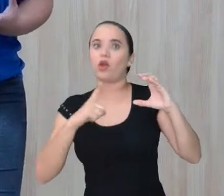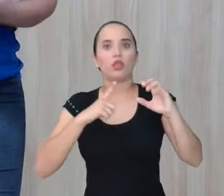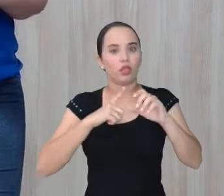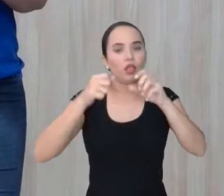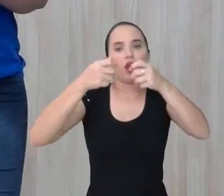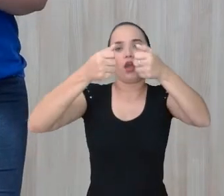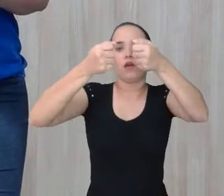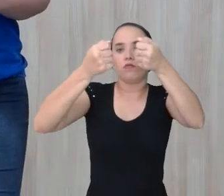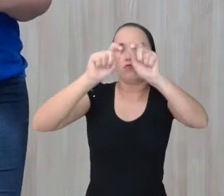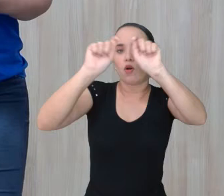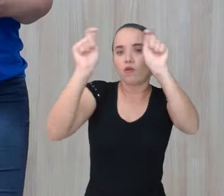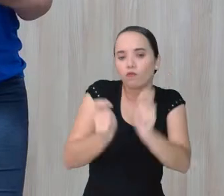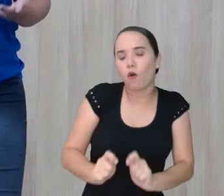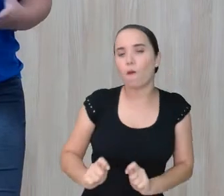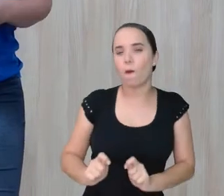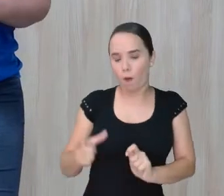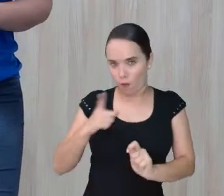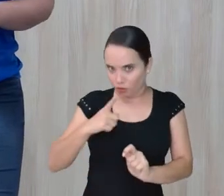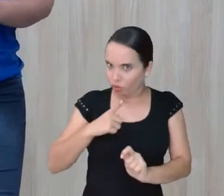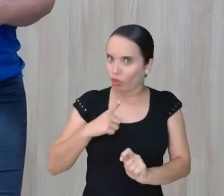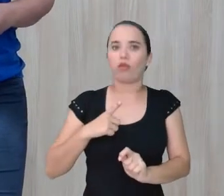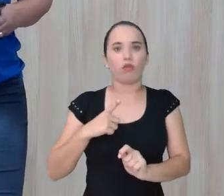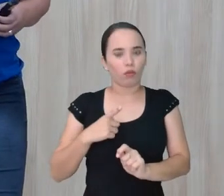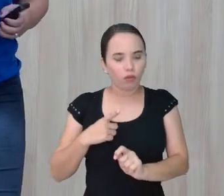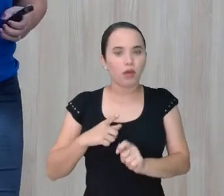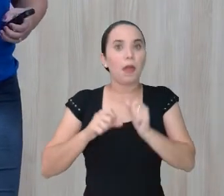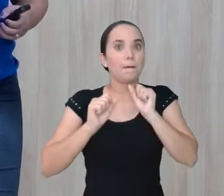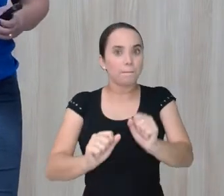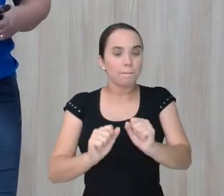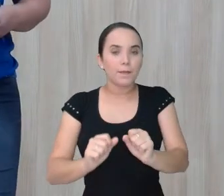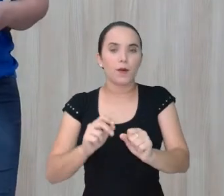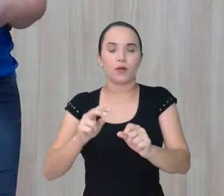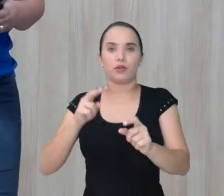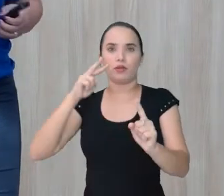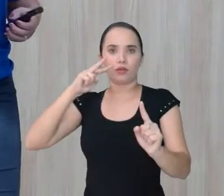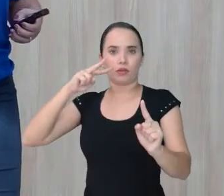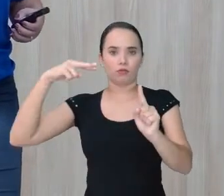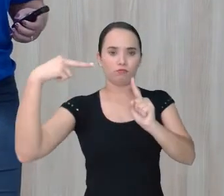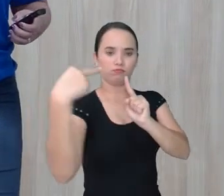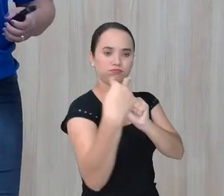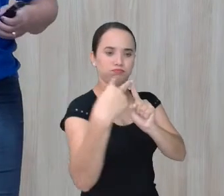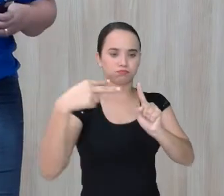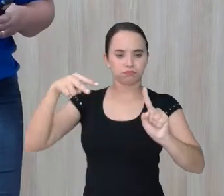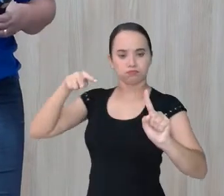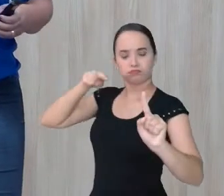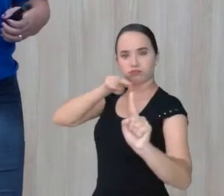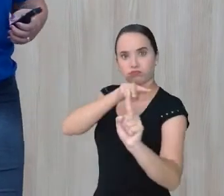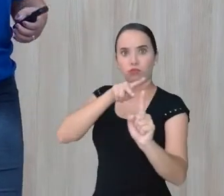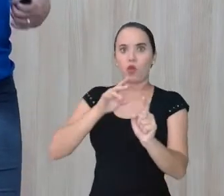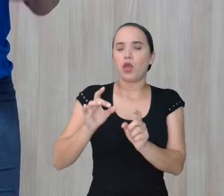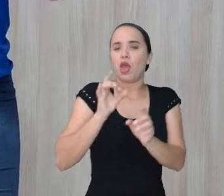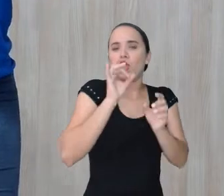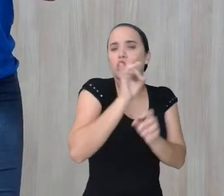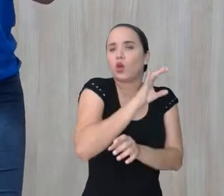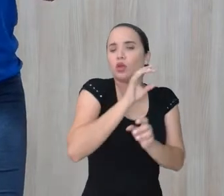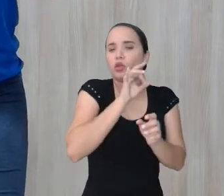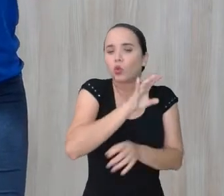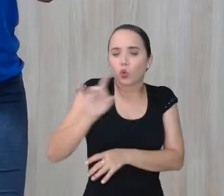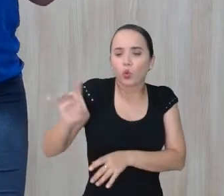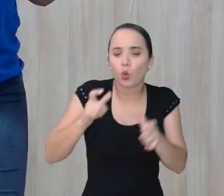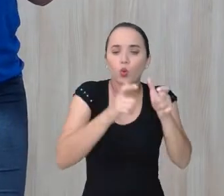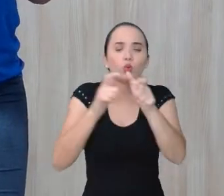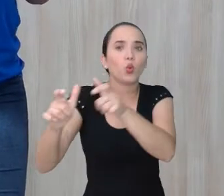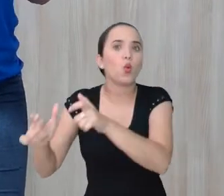forma. Todo gênero ele pode ser visto em todas as partes do mundo,